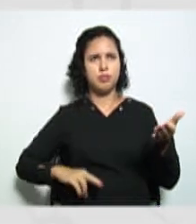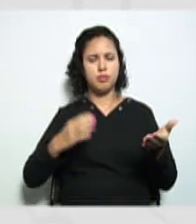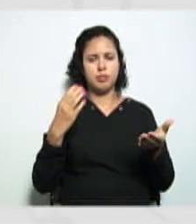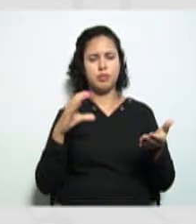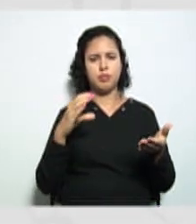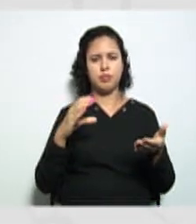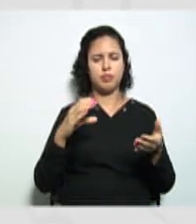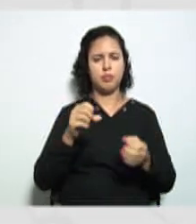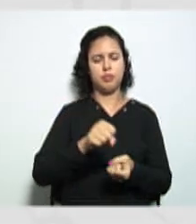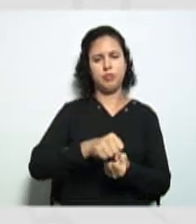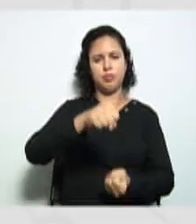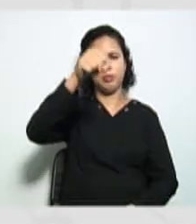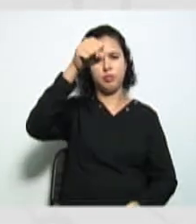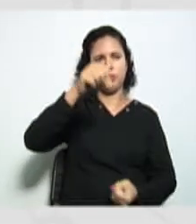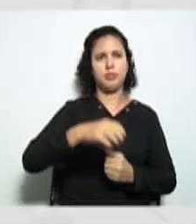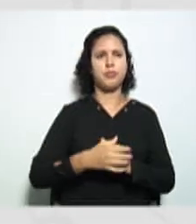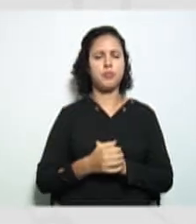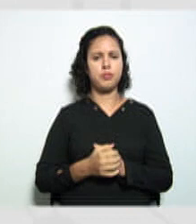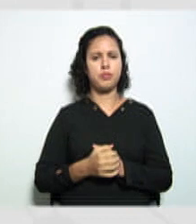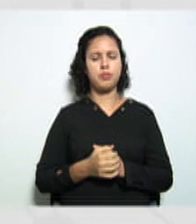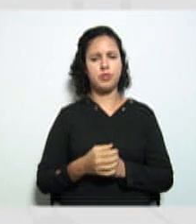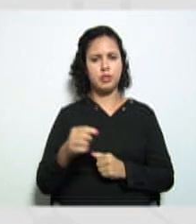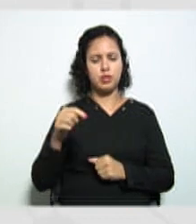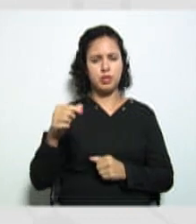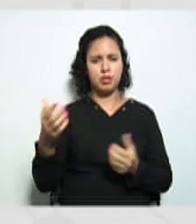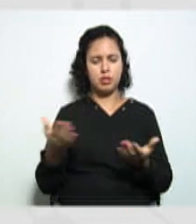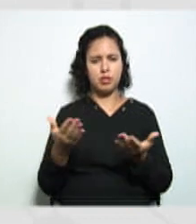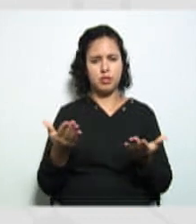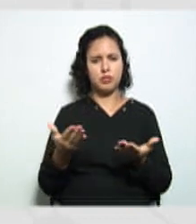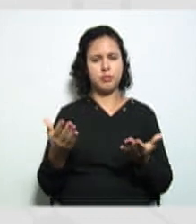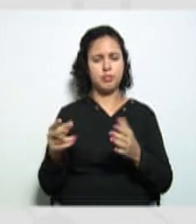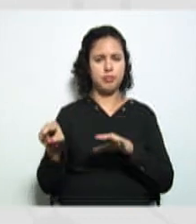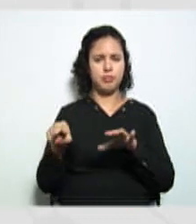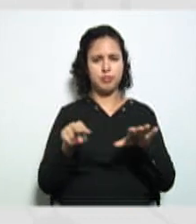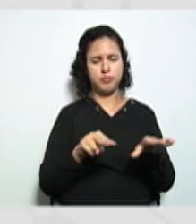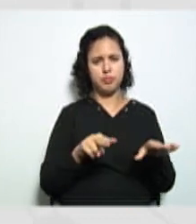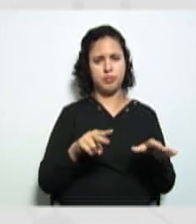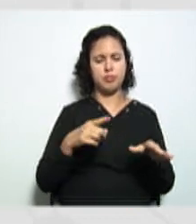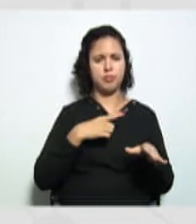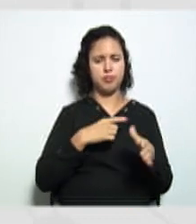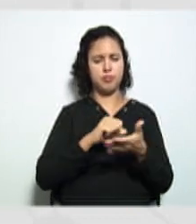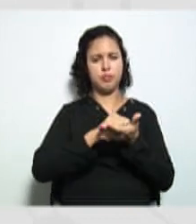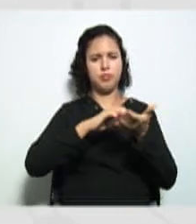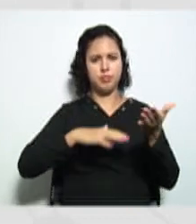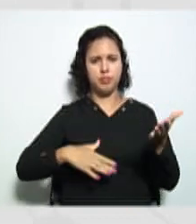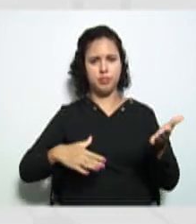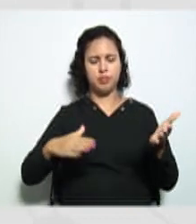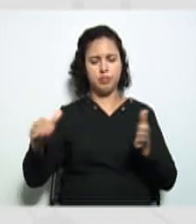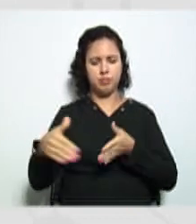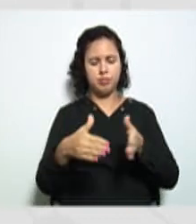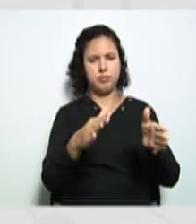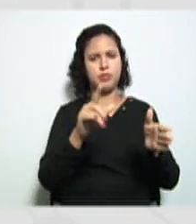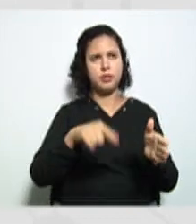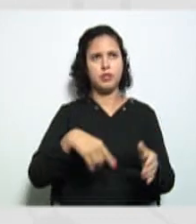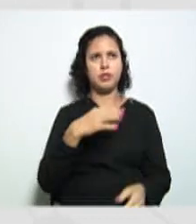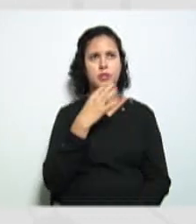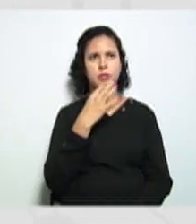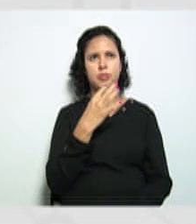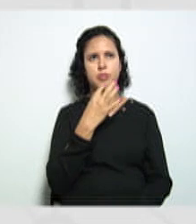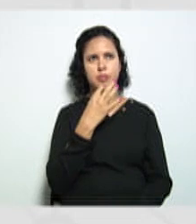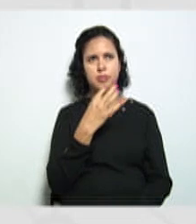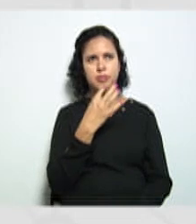tá? E para essa semana nós temos a atividade de percurso, que é o conhecimento. Então, aos